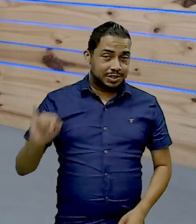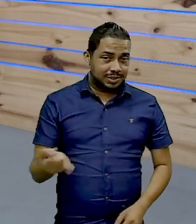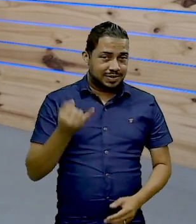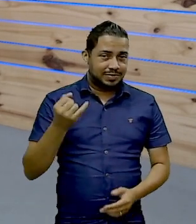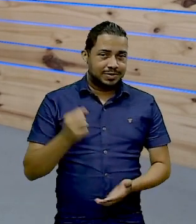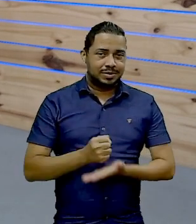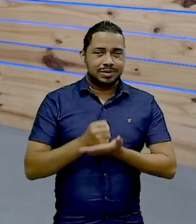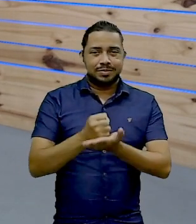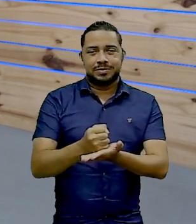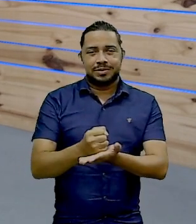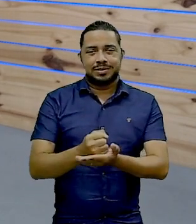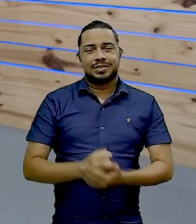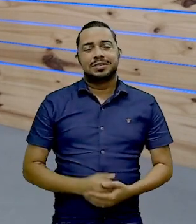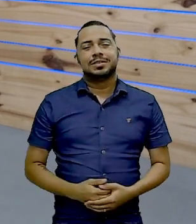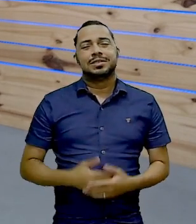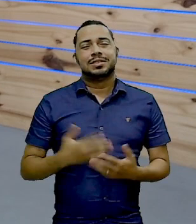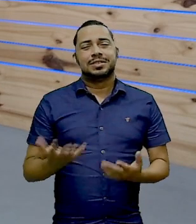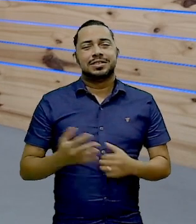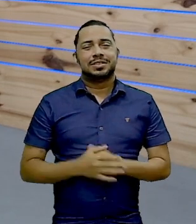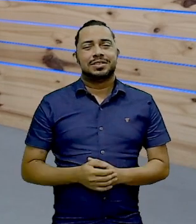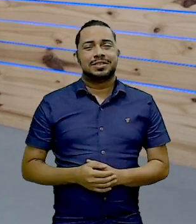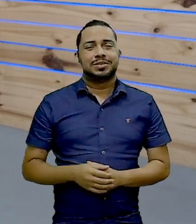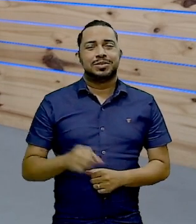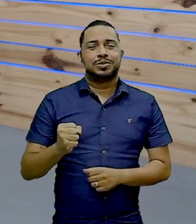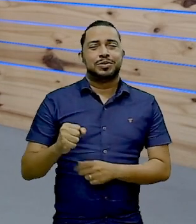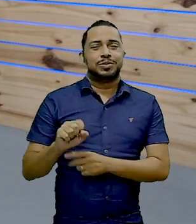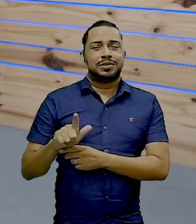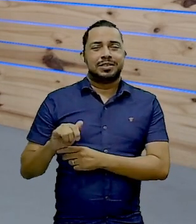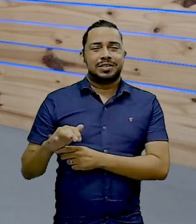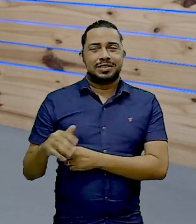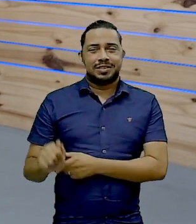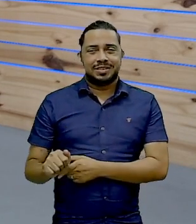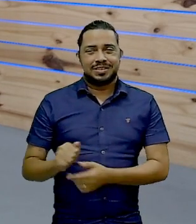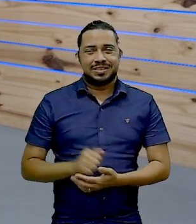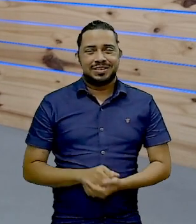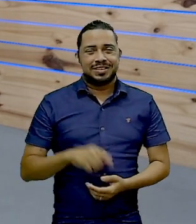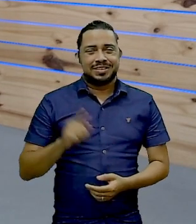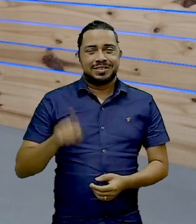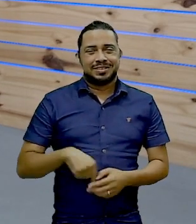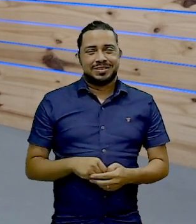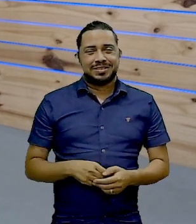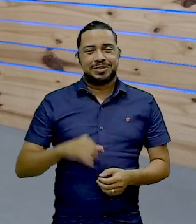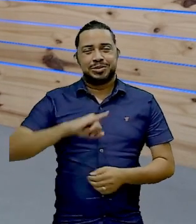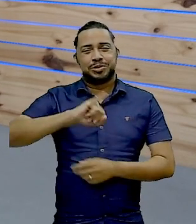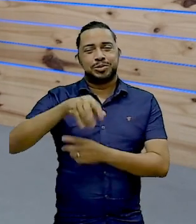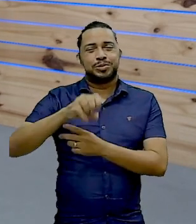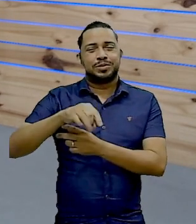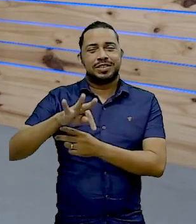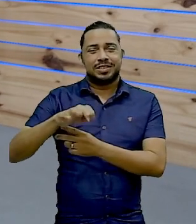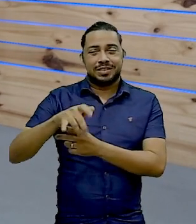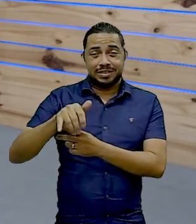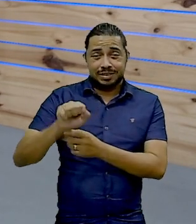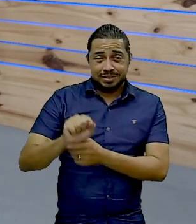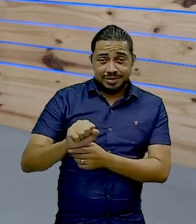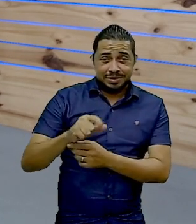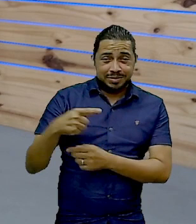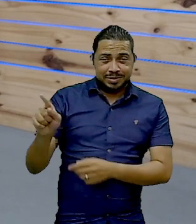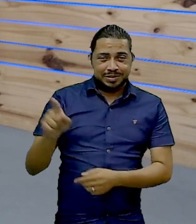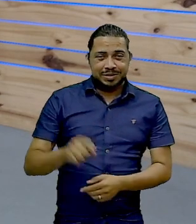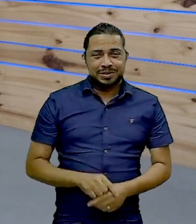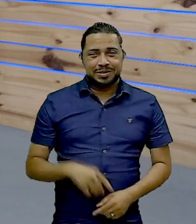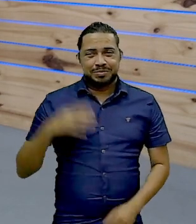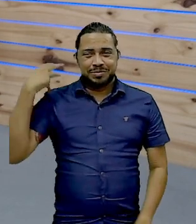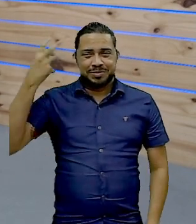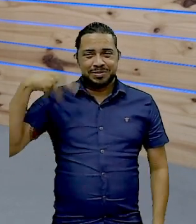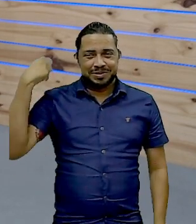apoio aí, e ele, o sósia do Robertão, que é o nosso Jonathan, beleza? Robertão, solta o